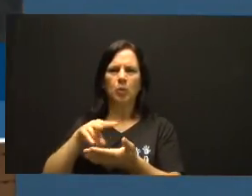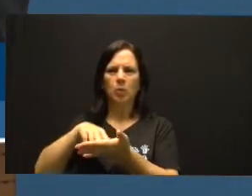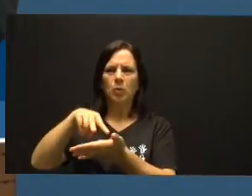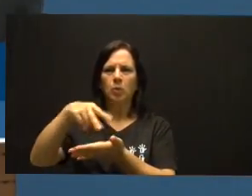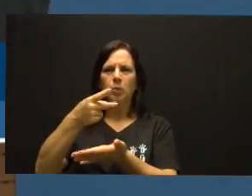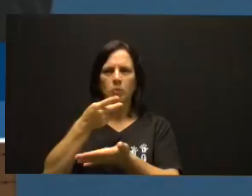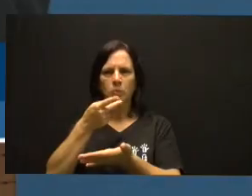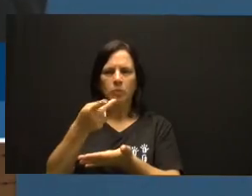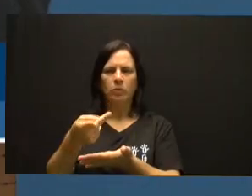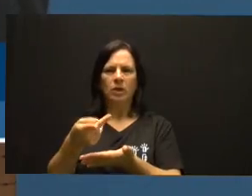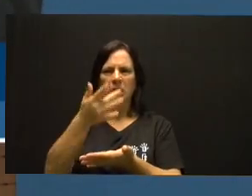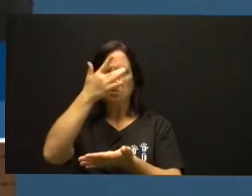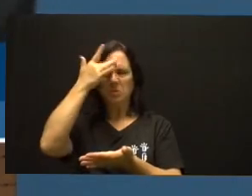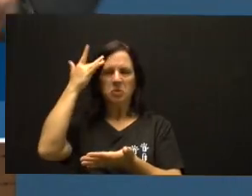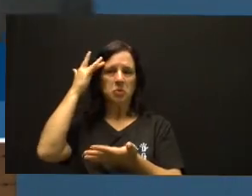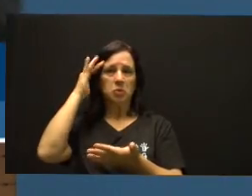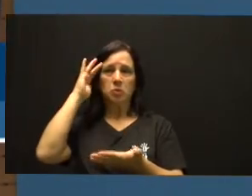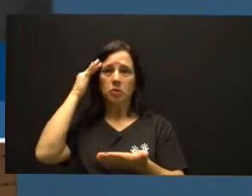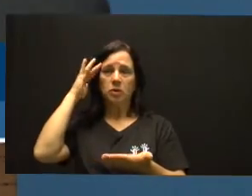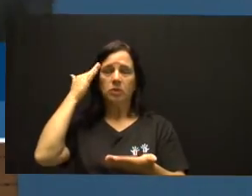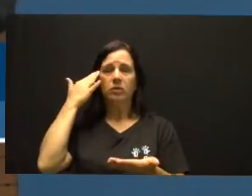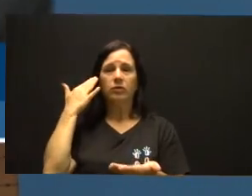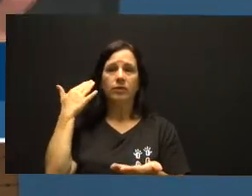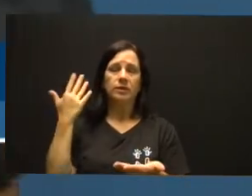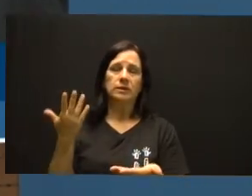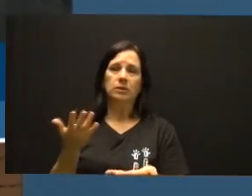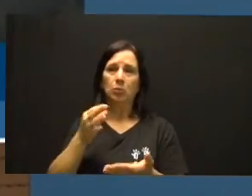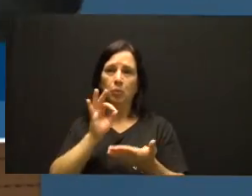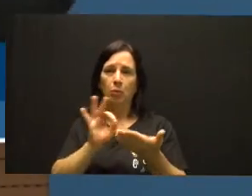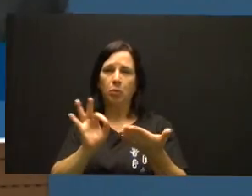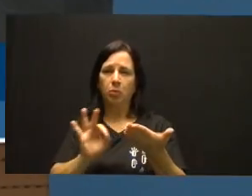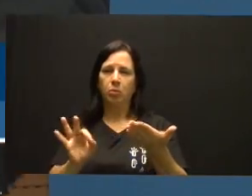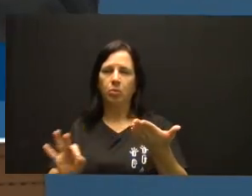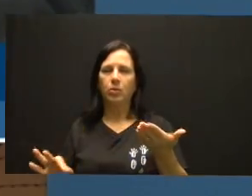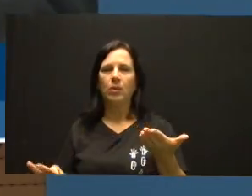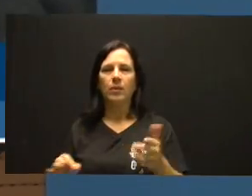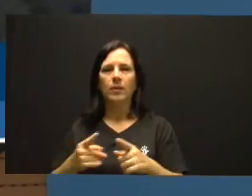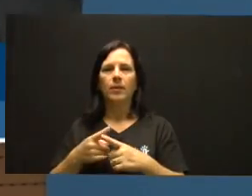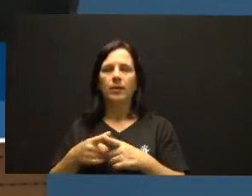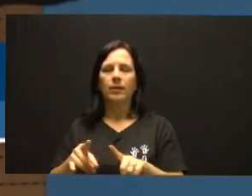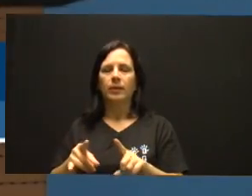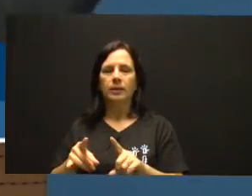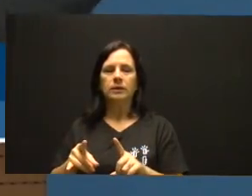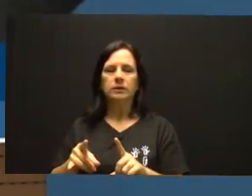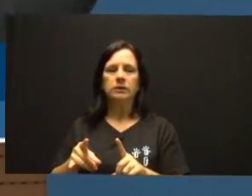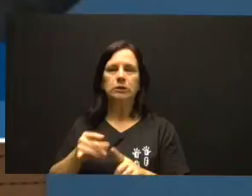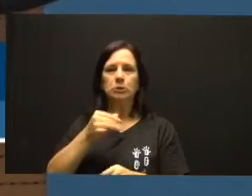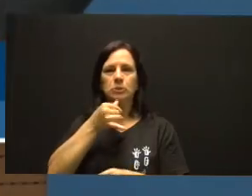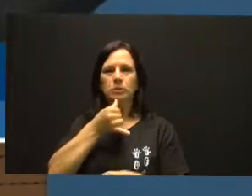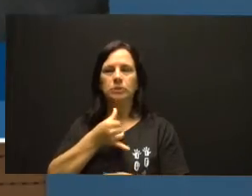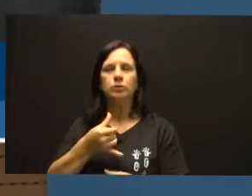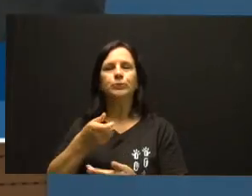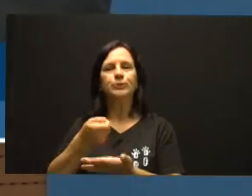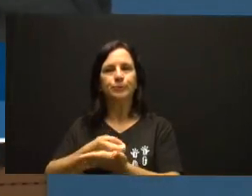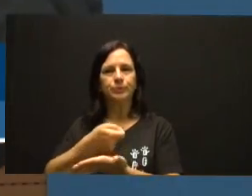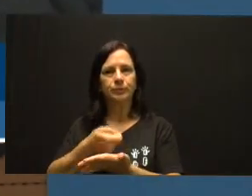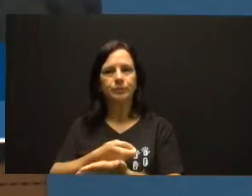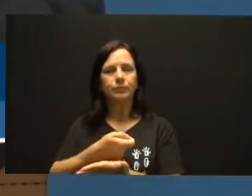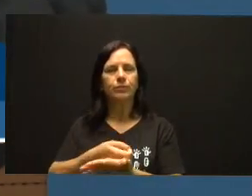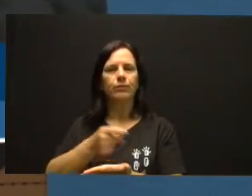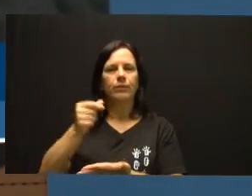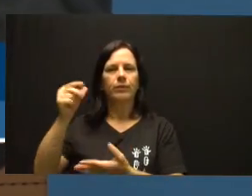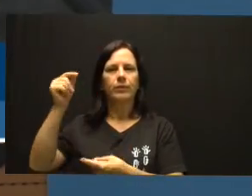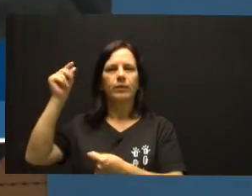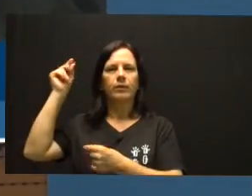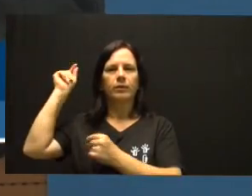para falar, tem pessoas que não entendem, que acham que está falando demais, sempre a mesma coisa, mas, lamentavelmente, a gente vem batendo nessa tecla faz muito